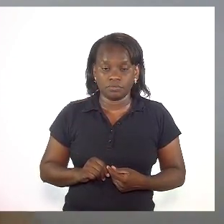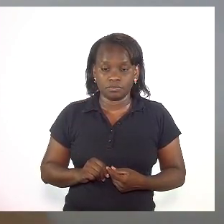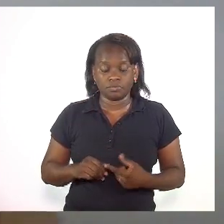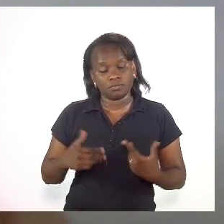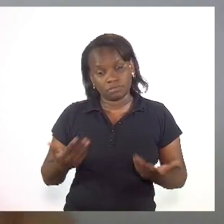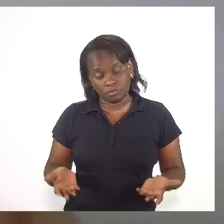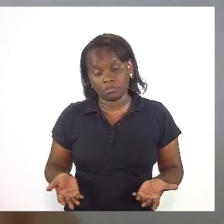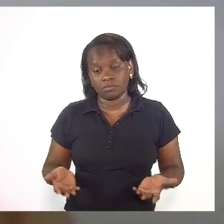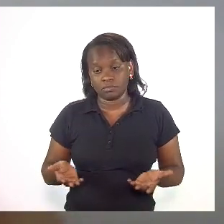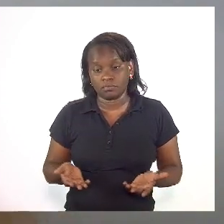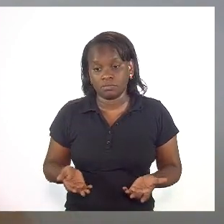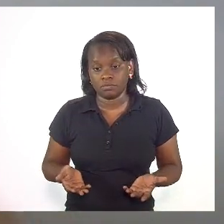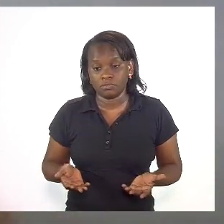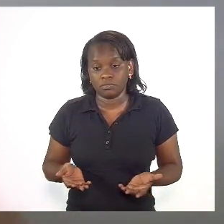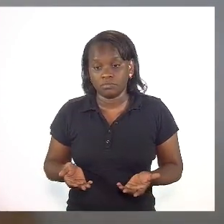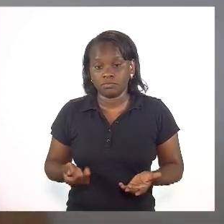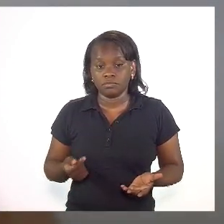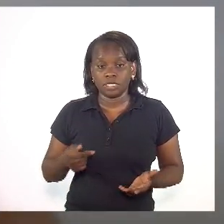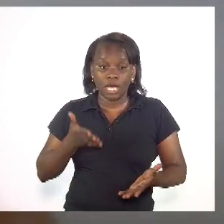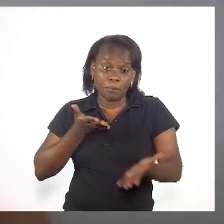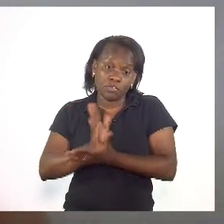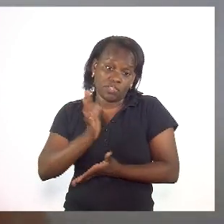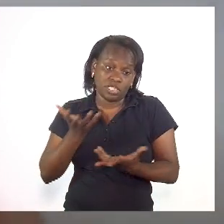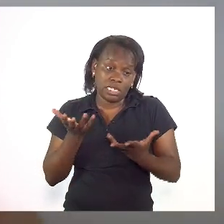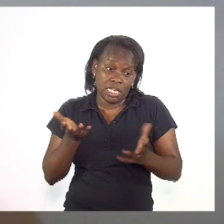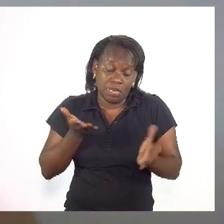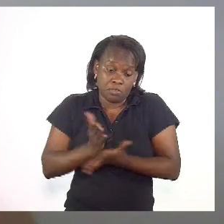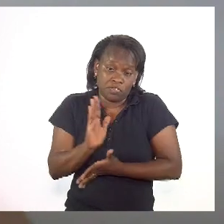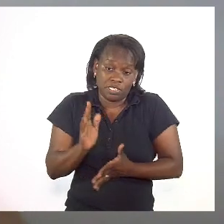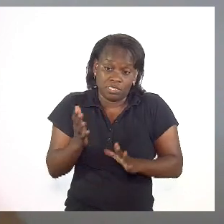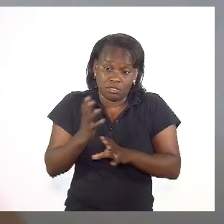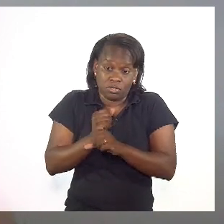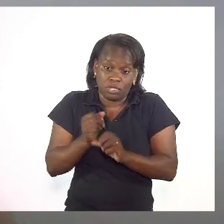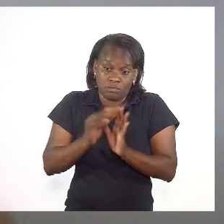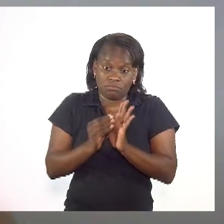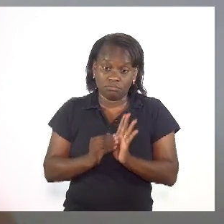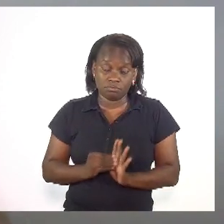né, pela aprovação delas.